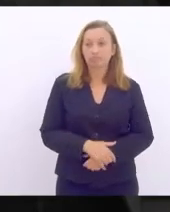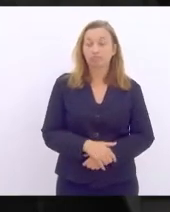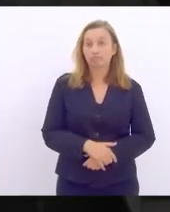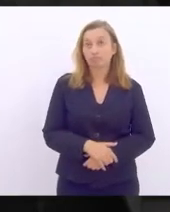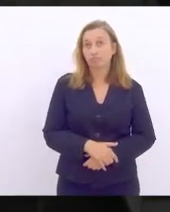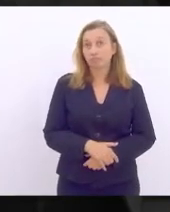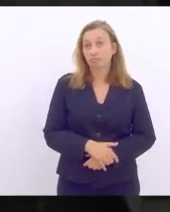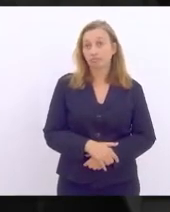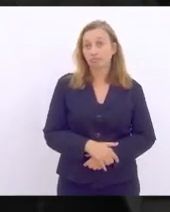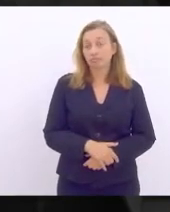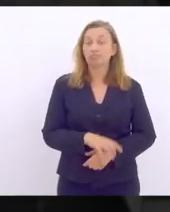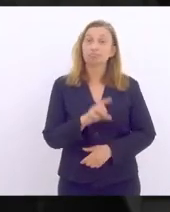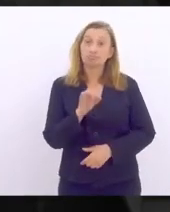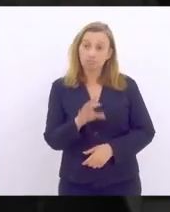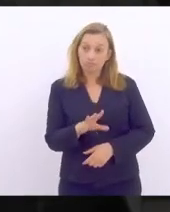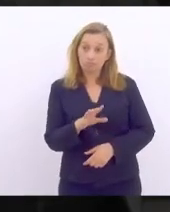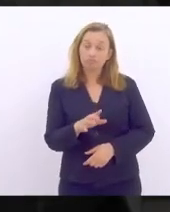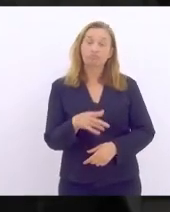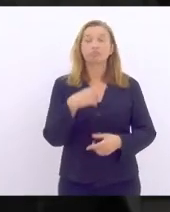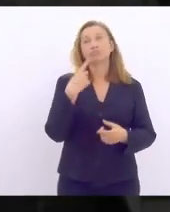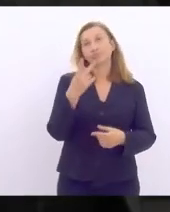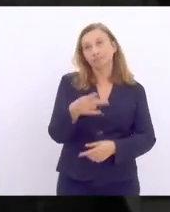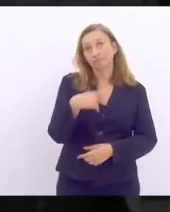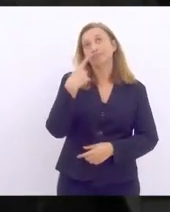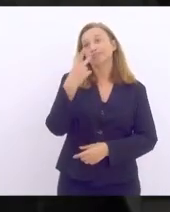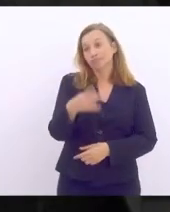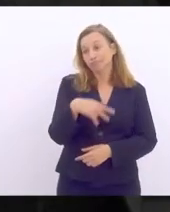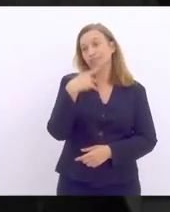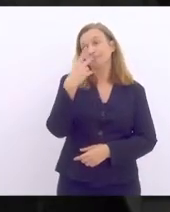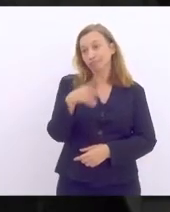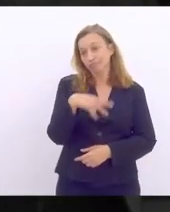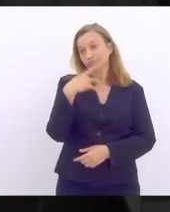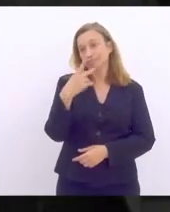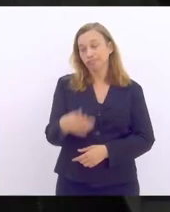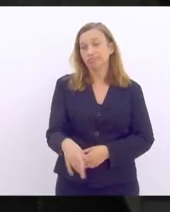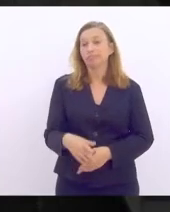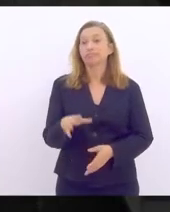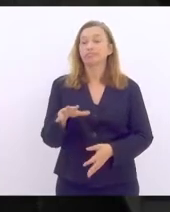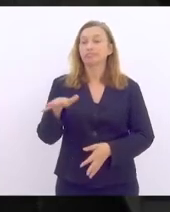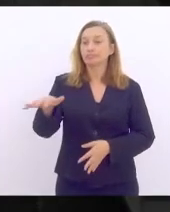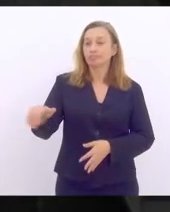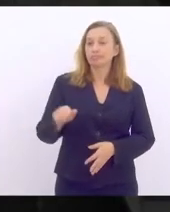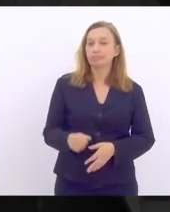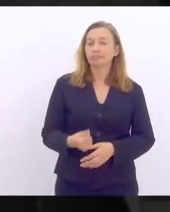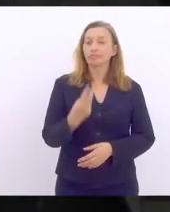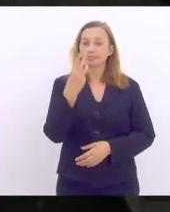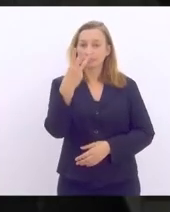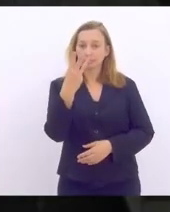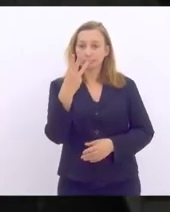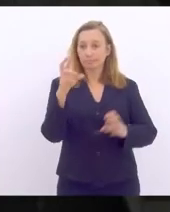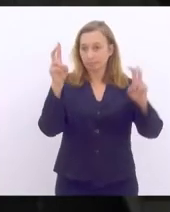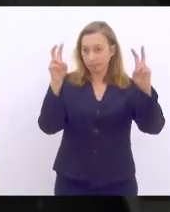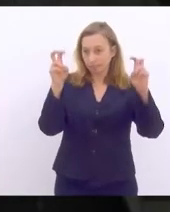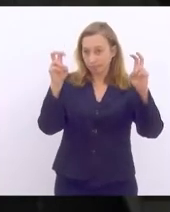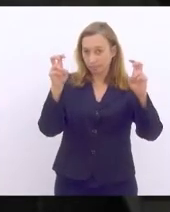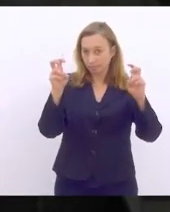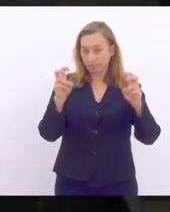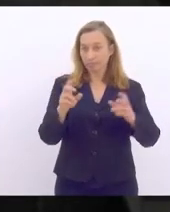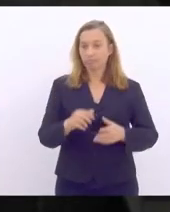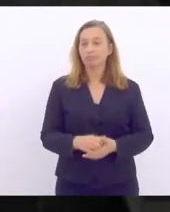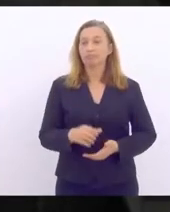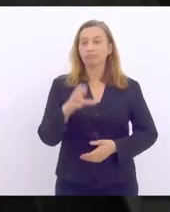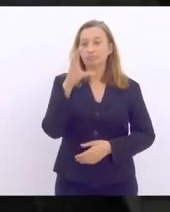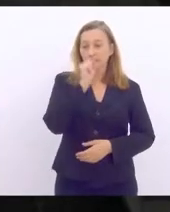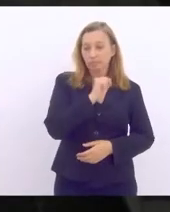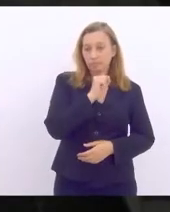fica somente no discurso peguei três matérias senhora Presidente seguidas de